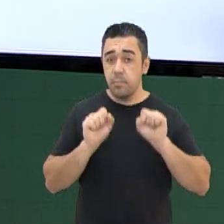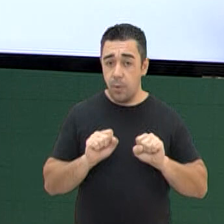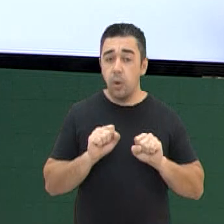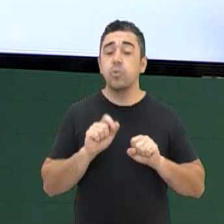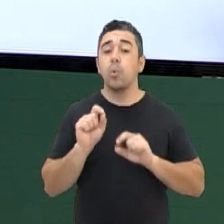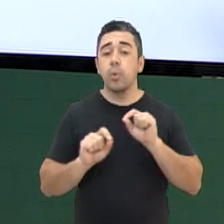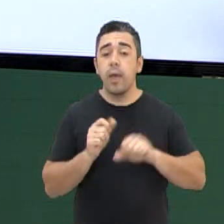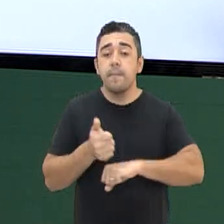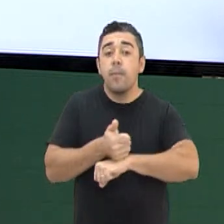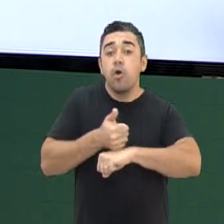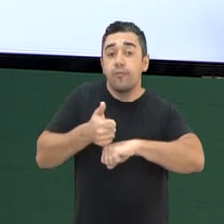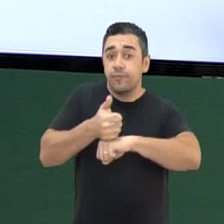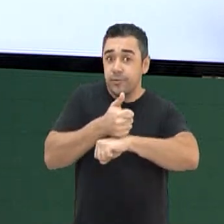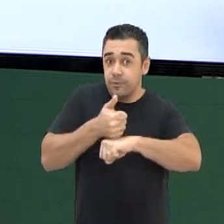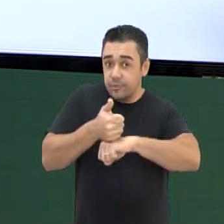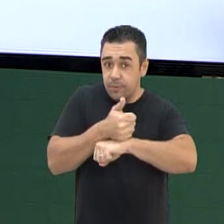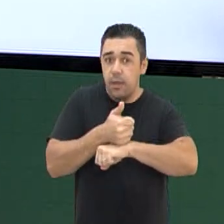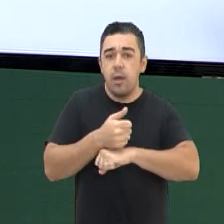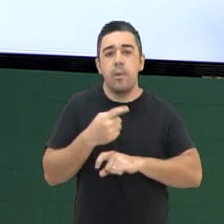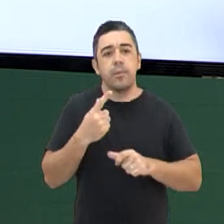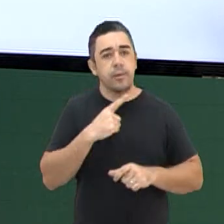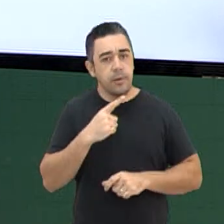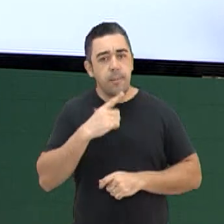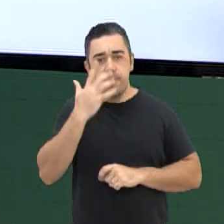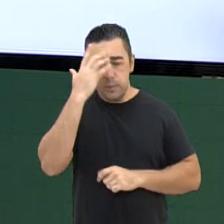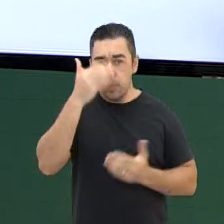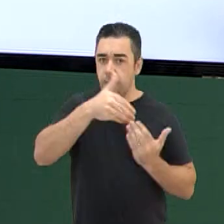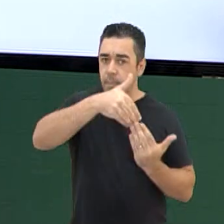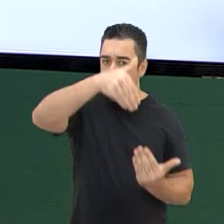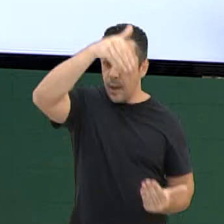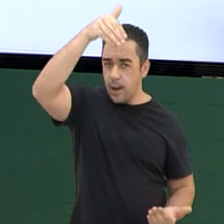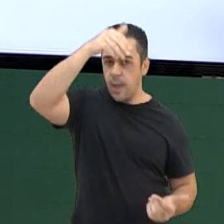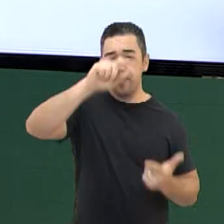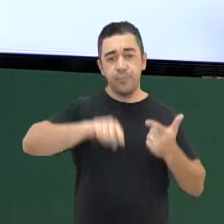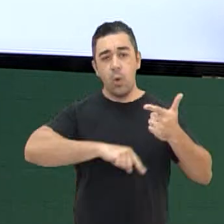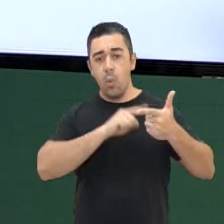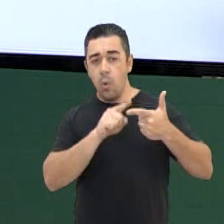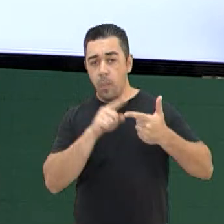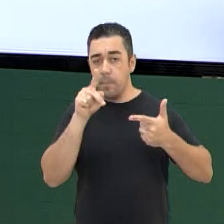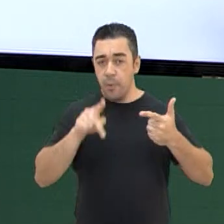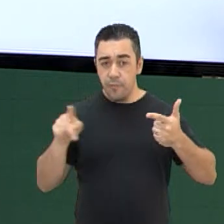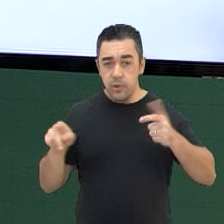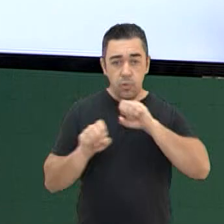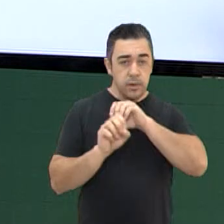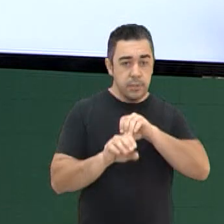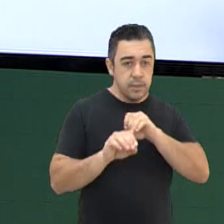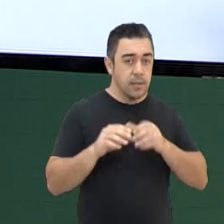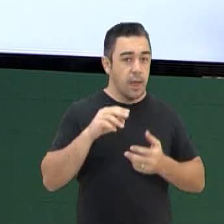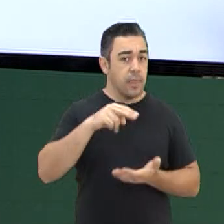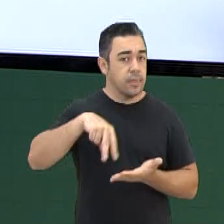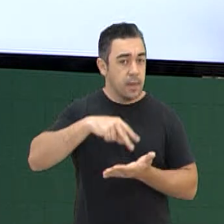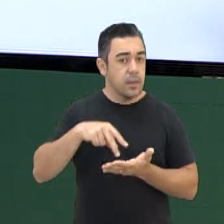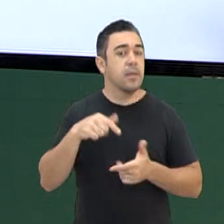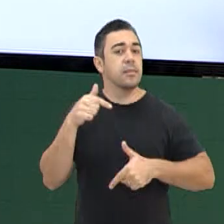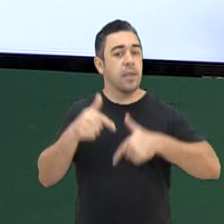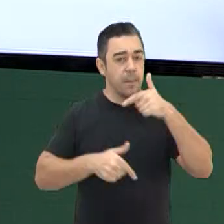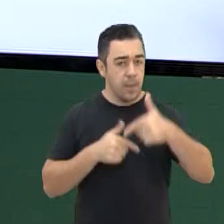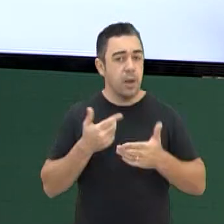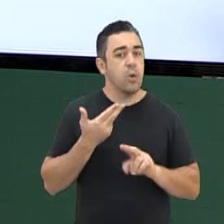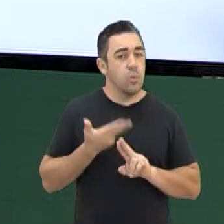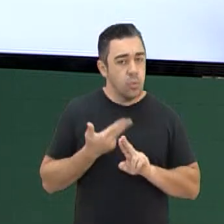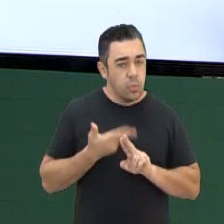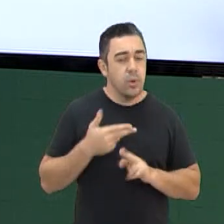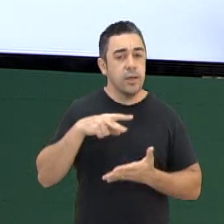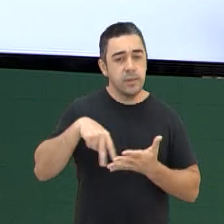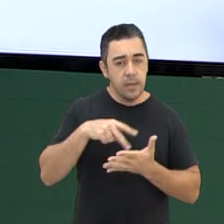profissão. Então, tanto os bailarinos quanto professores de dança trabalham e utilizam a dança como